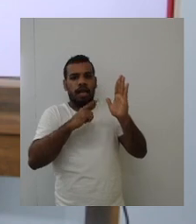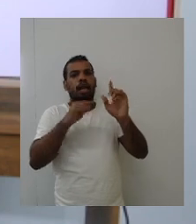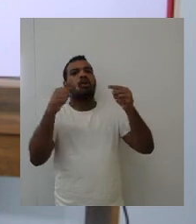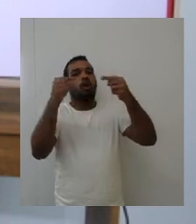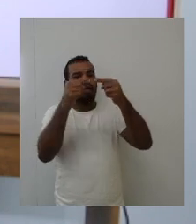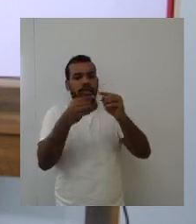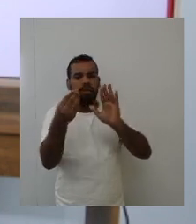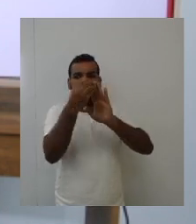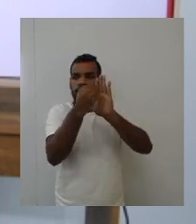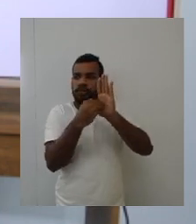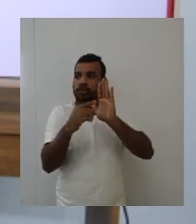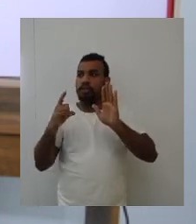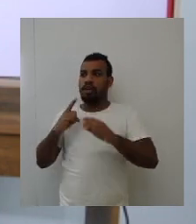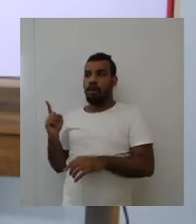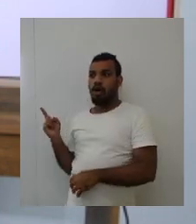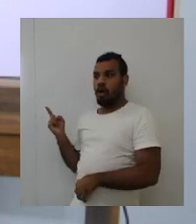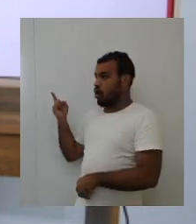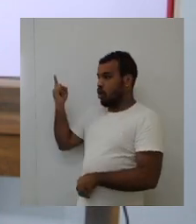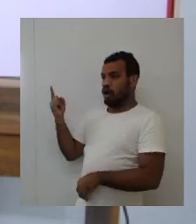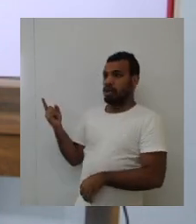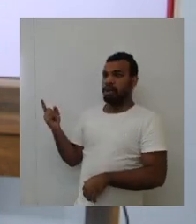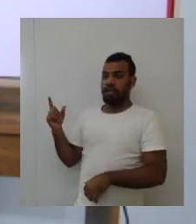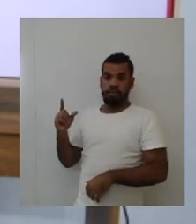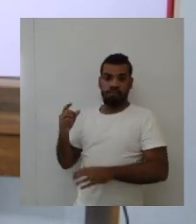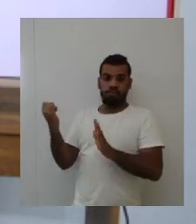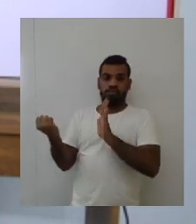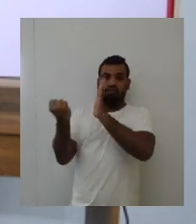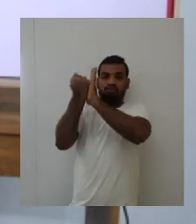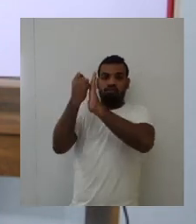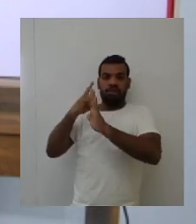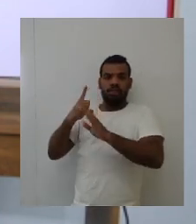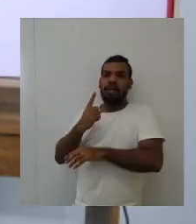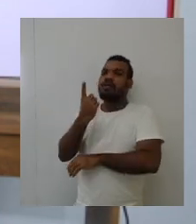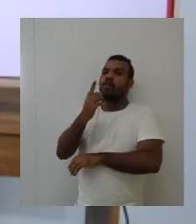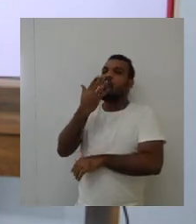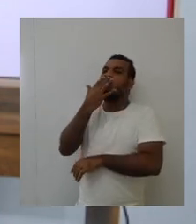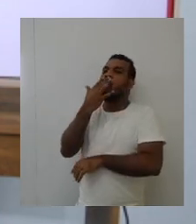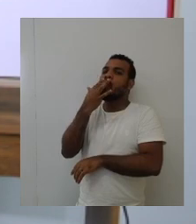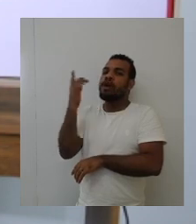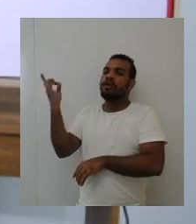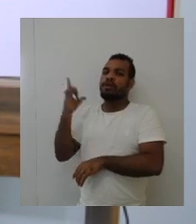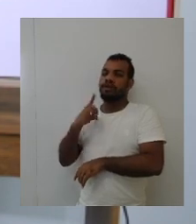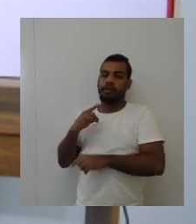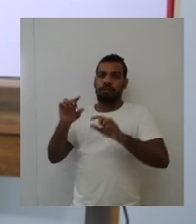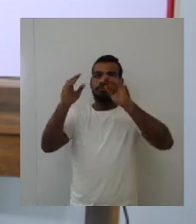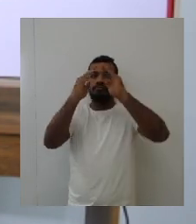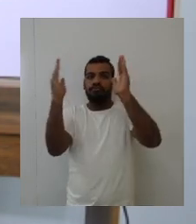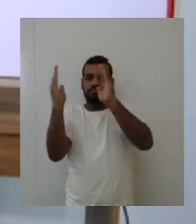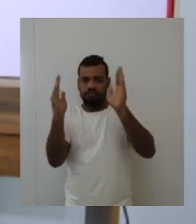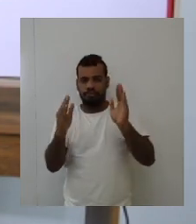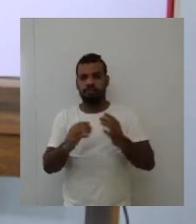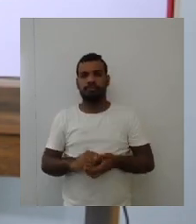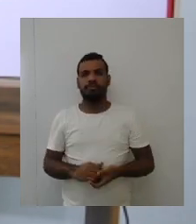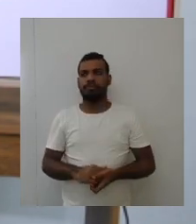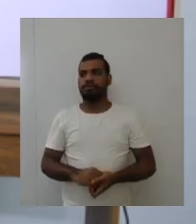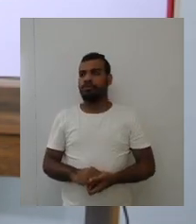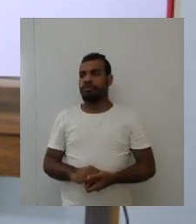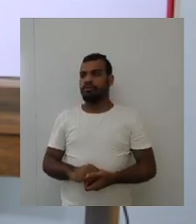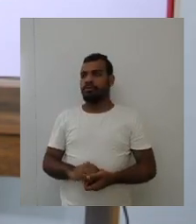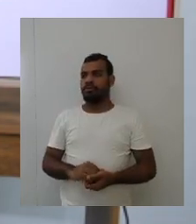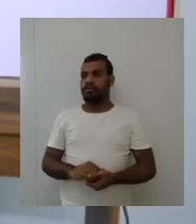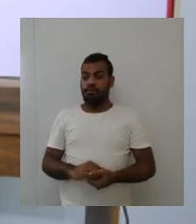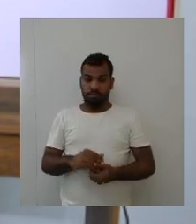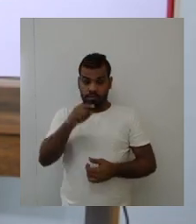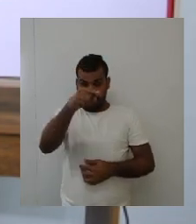é unindo as partes do texto e os parágrafos, né? Os períodos e os parágrafos. Bom, gente,